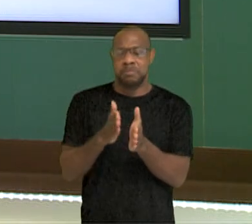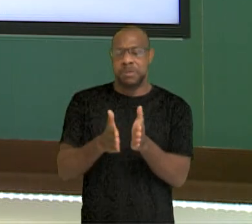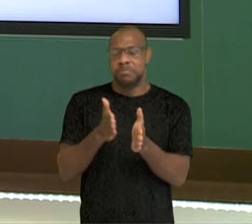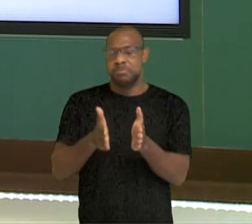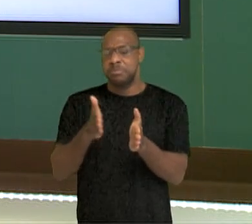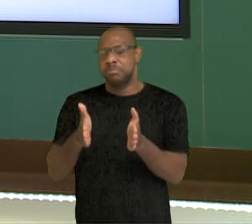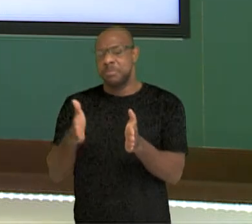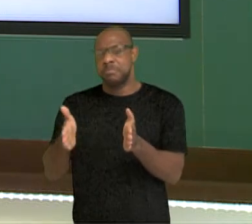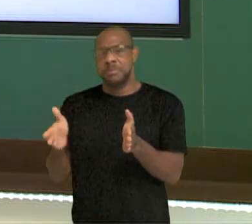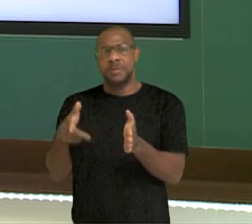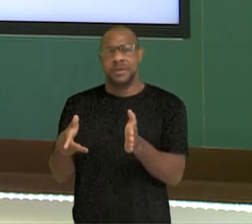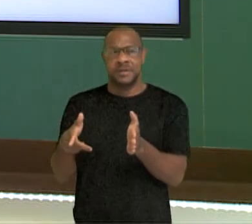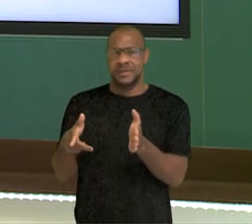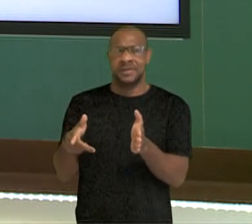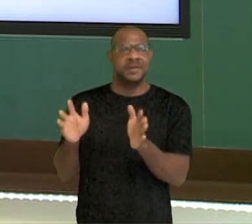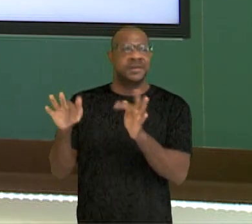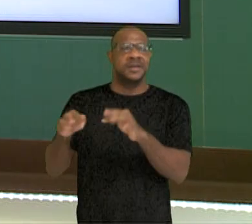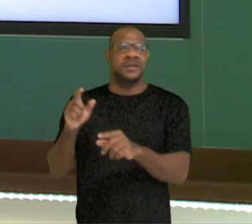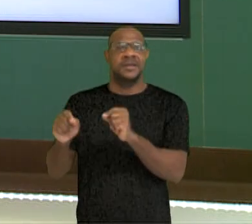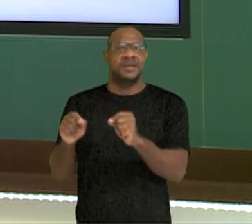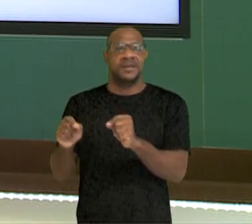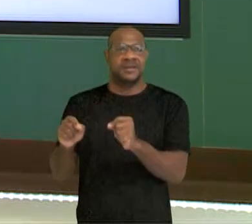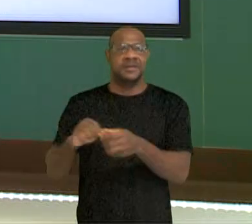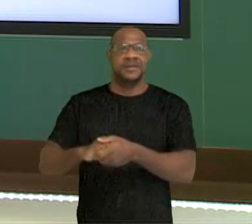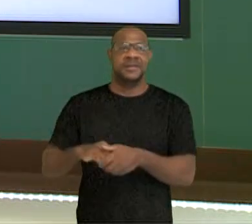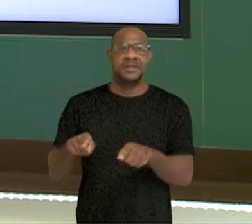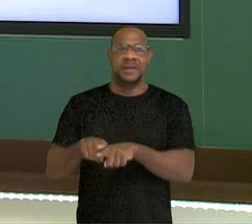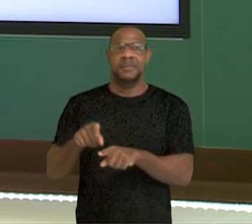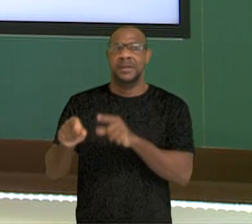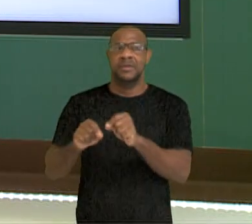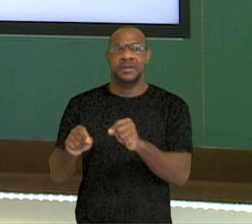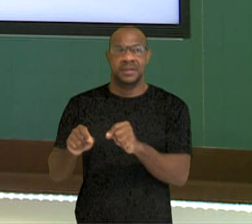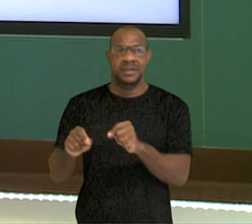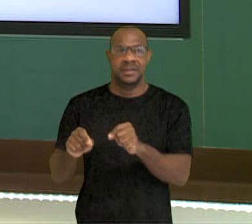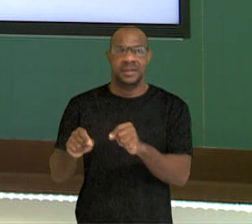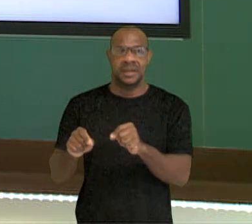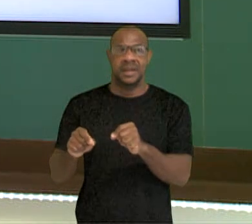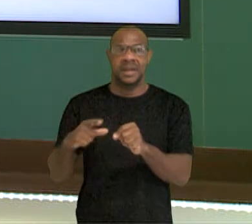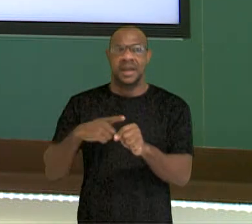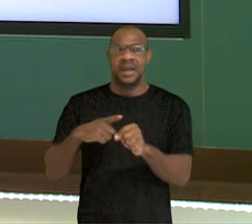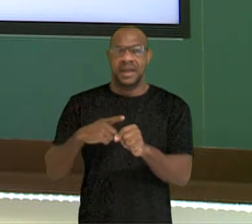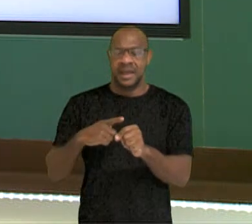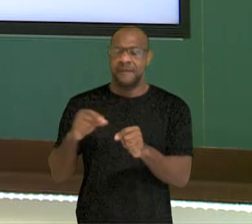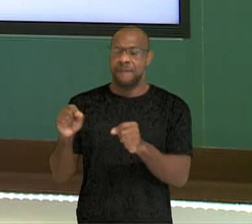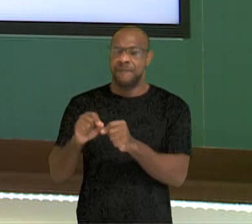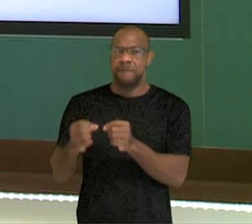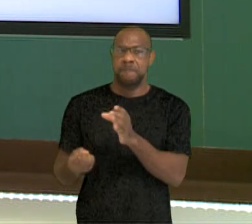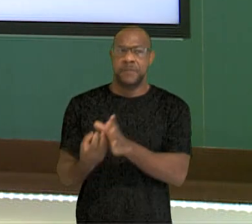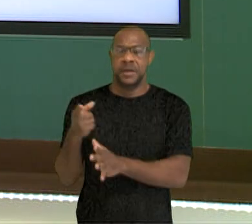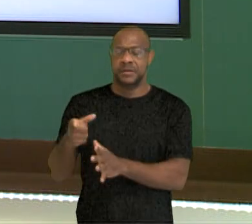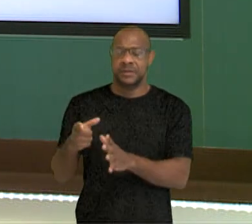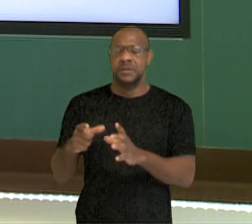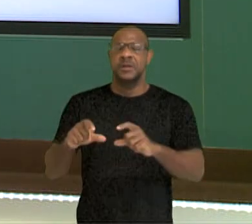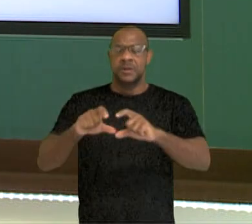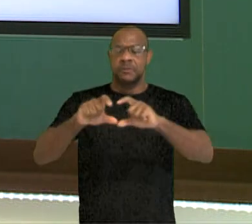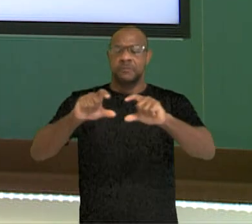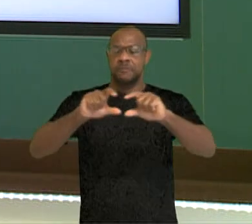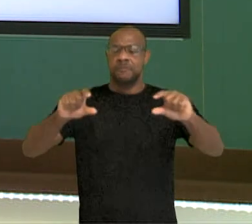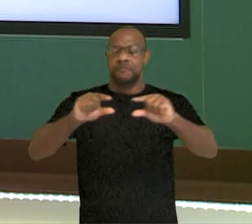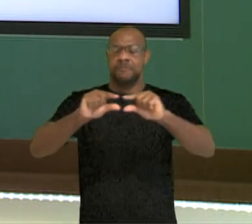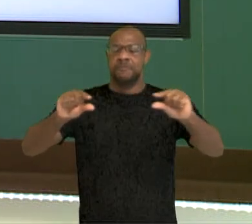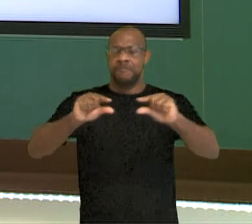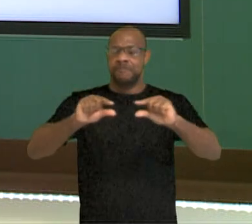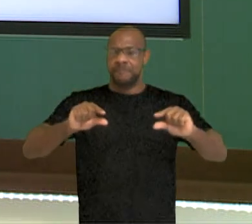gradativa que acaba com o nada. Ela também, por assim dizer, é elaborada nestes versos do poema da Flor